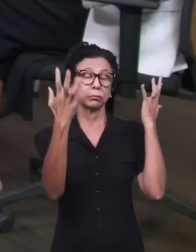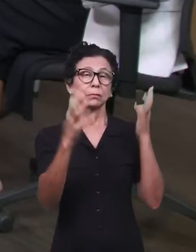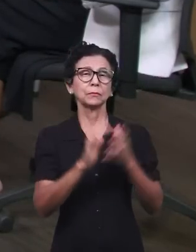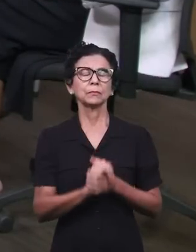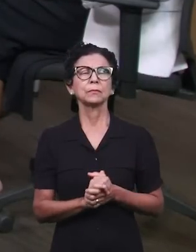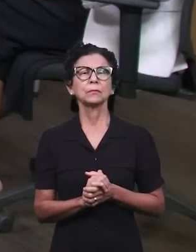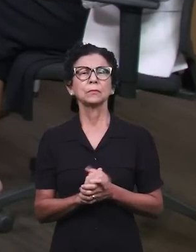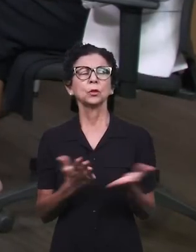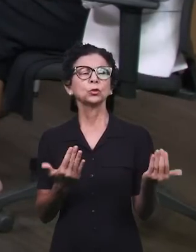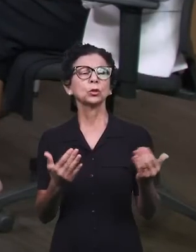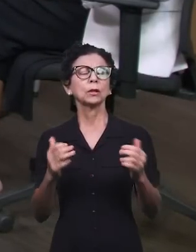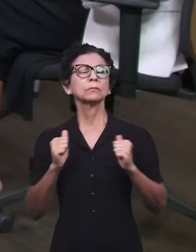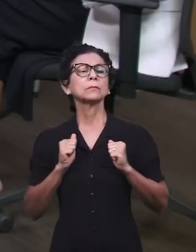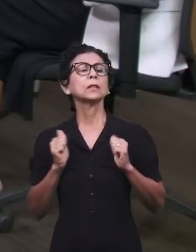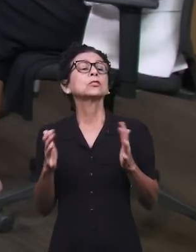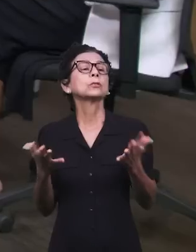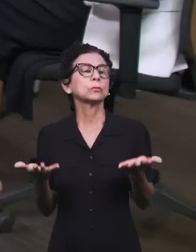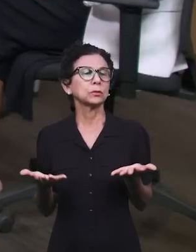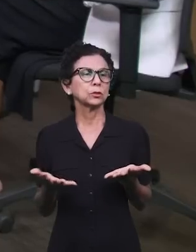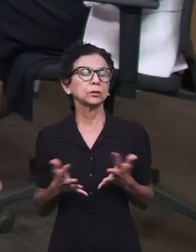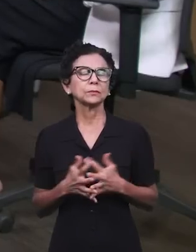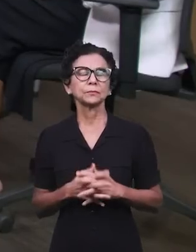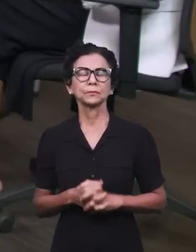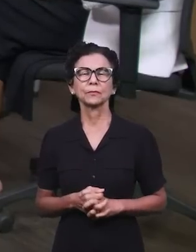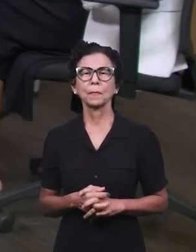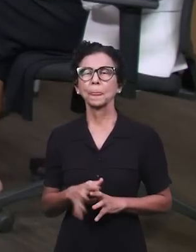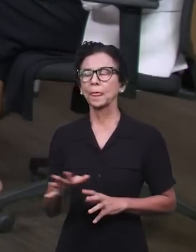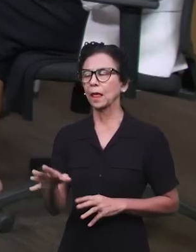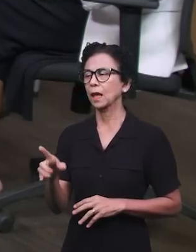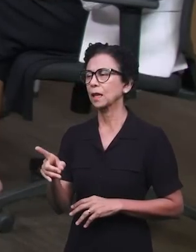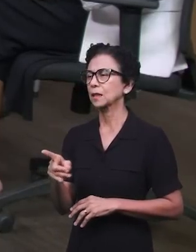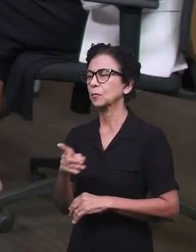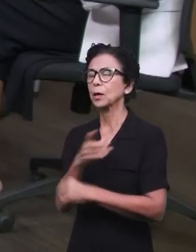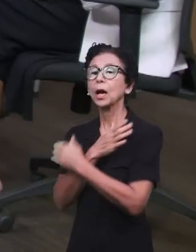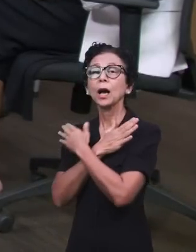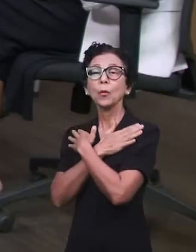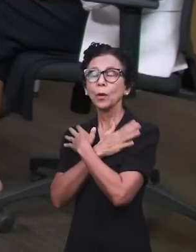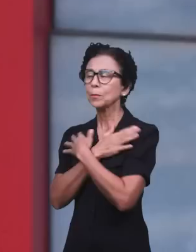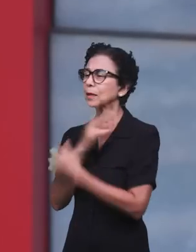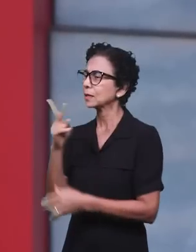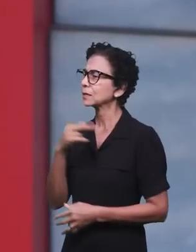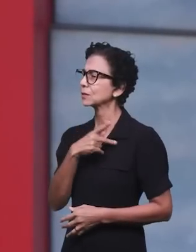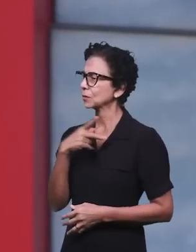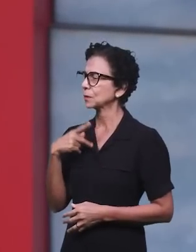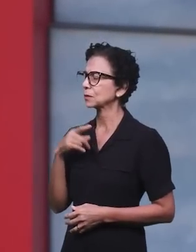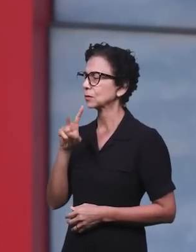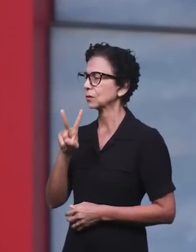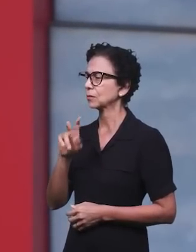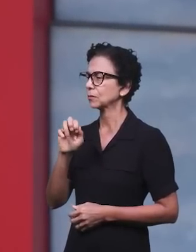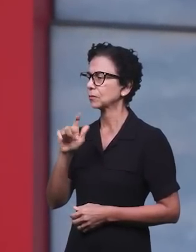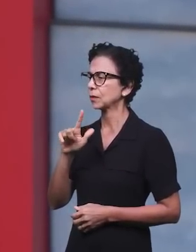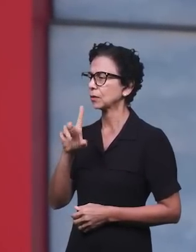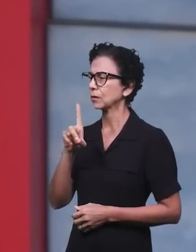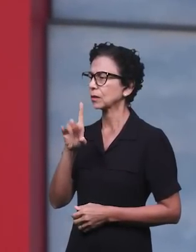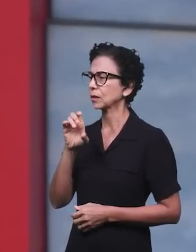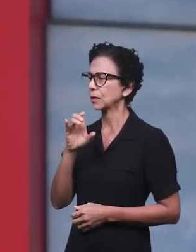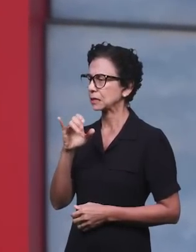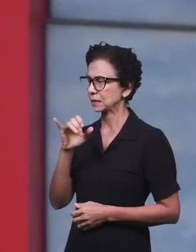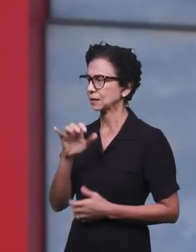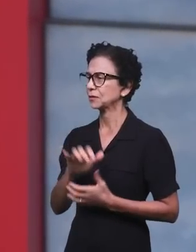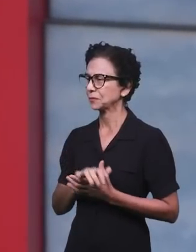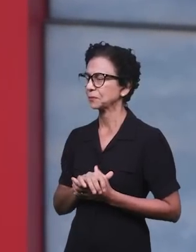igreja com todos aí. Um abraço ao pastor Valdeci, companheiro nosso. E diante de tudo que se